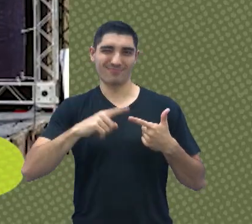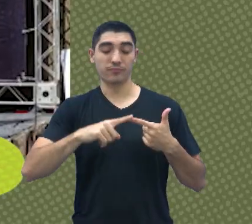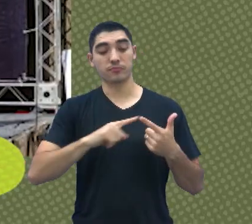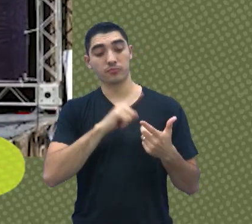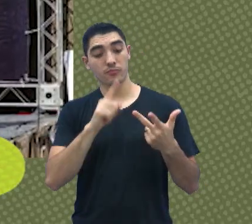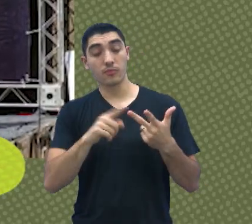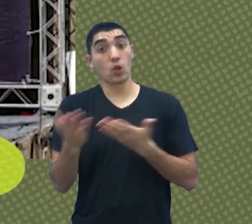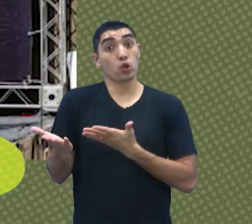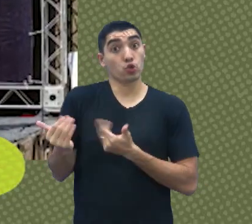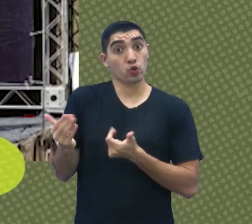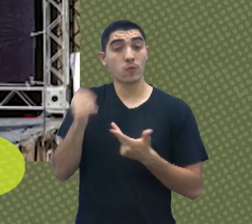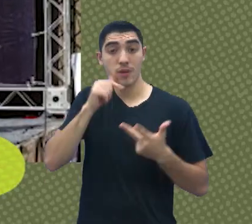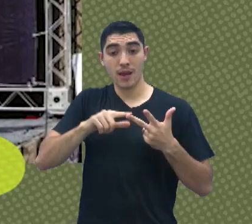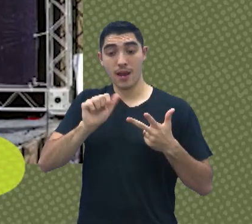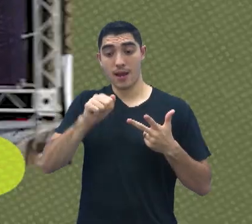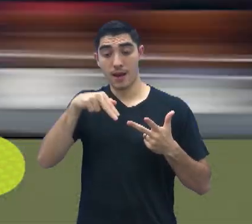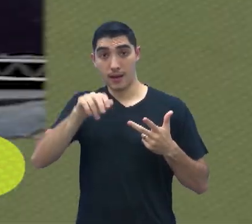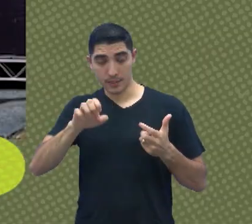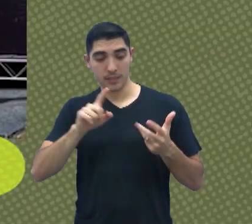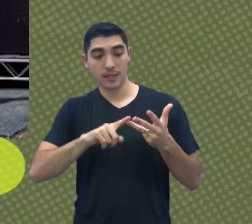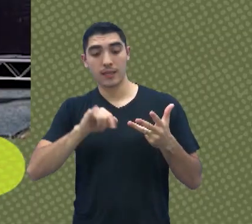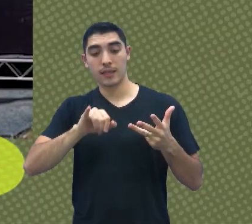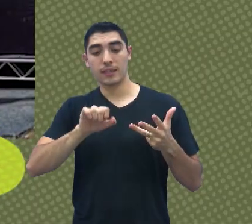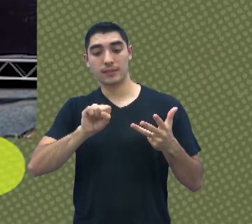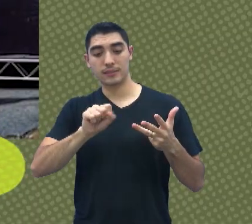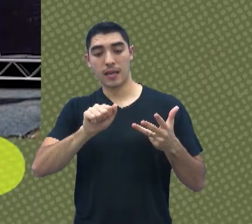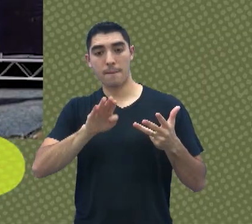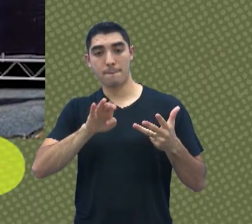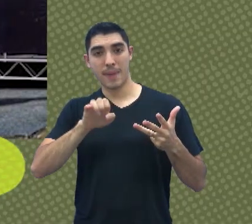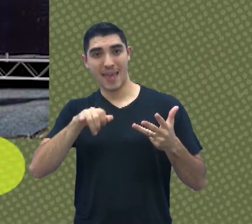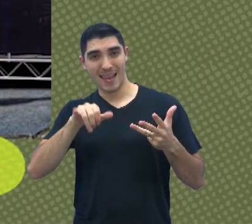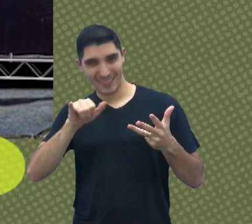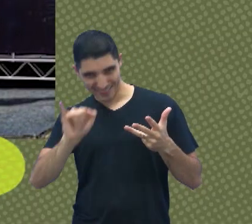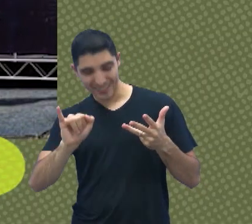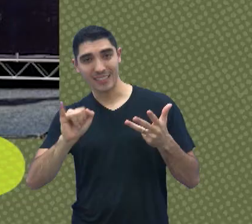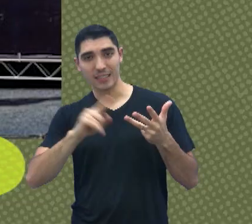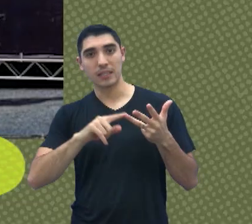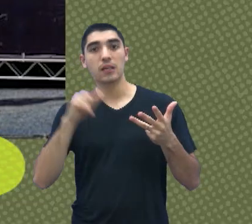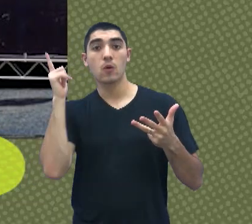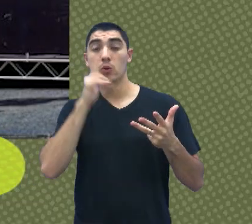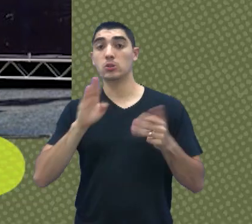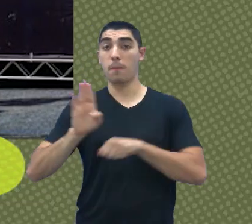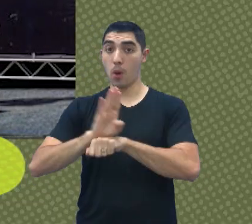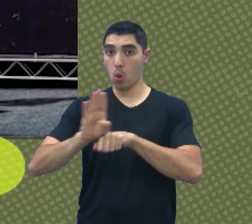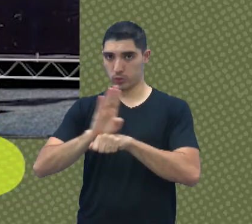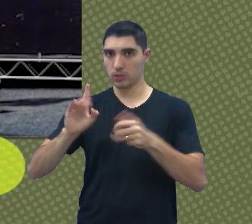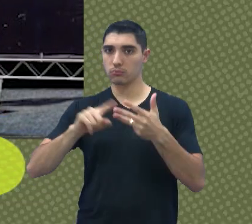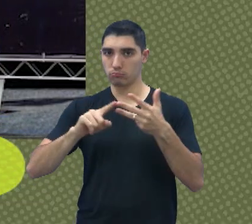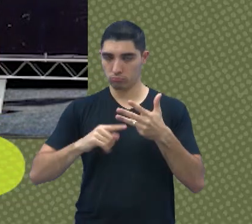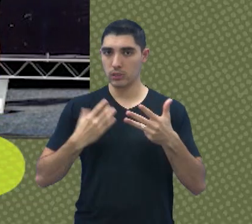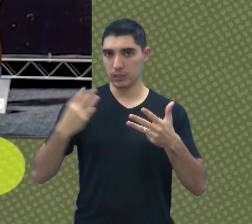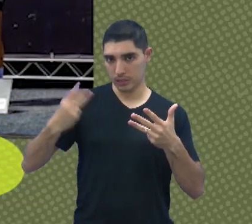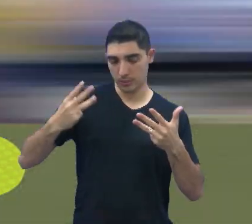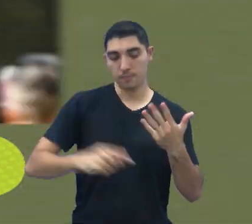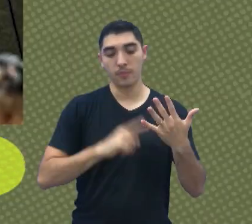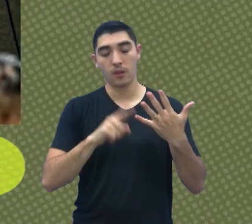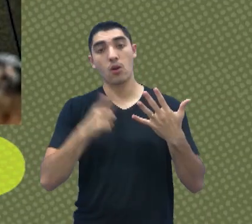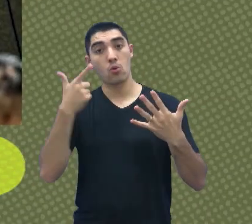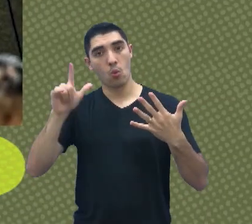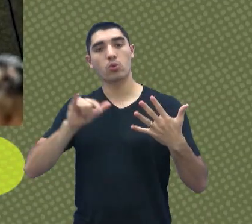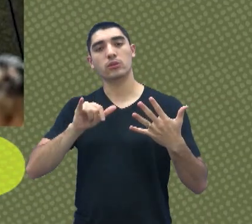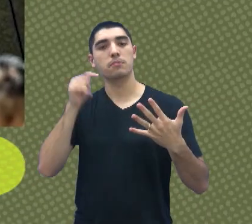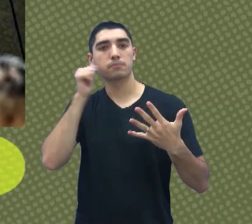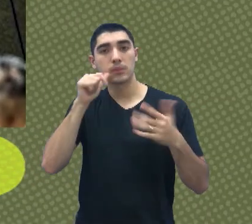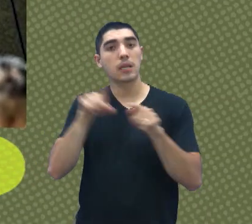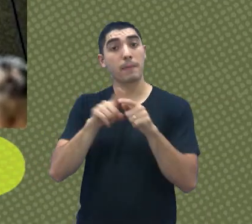juvenil, Anne Isabelle Galdini ficou com o bronze e Ana Clara Galdini terminou em 5º lugar no júnior. Entre os